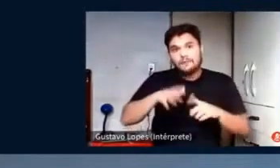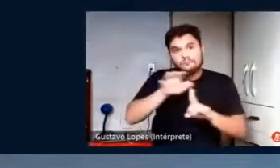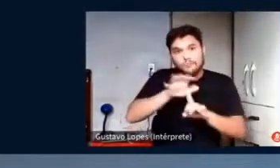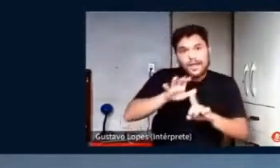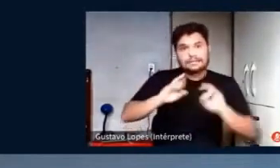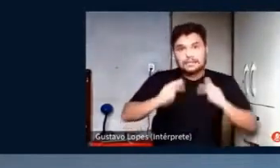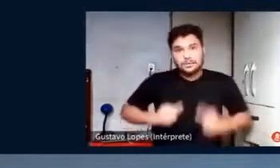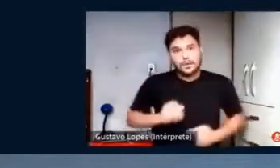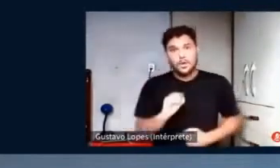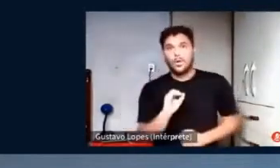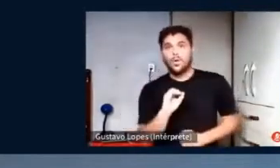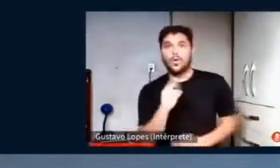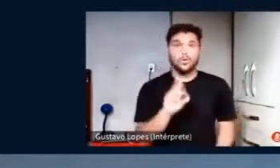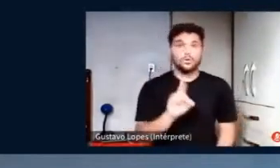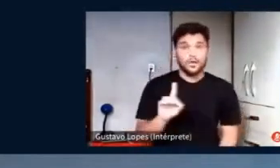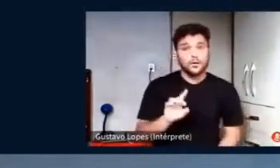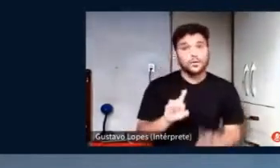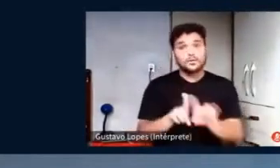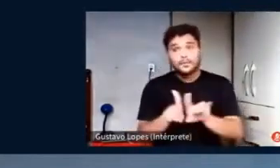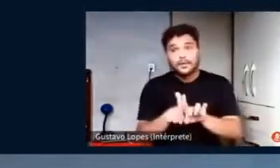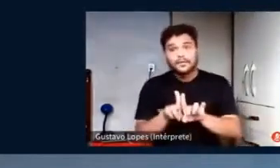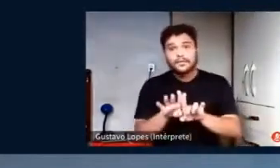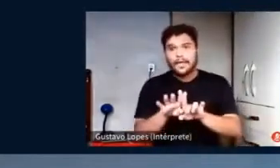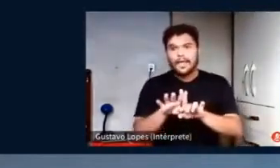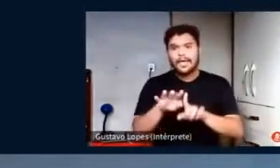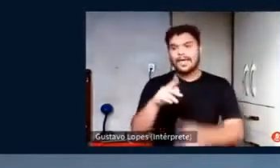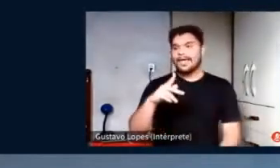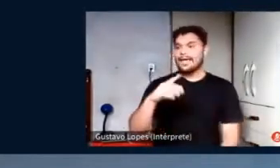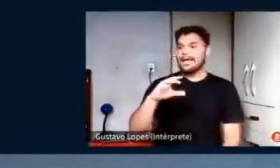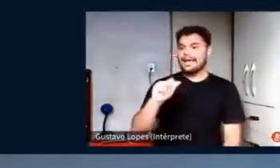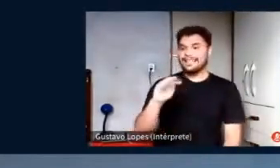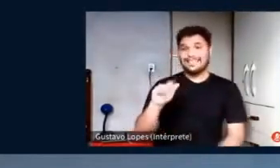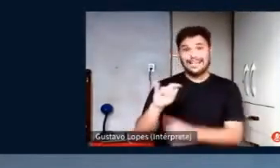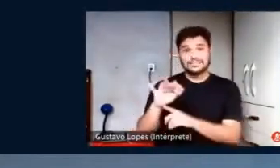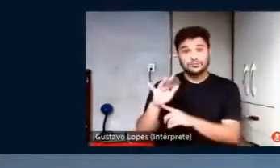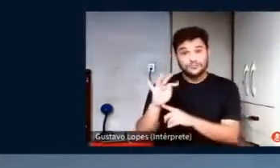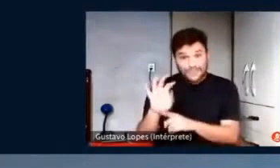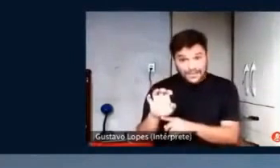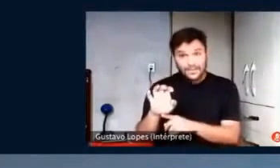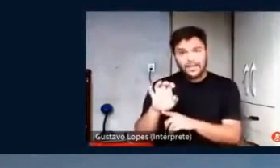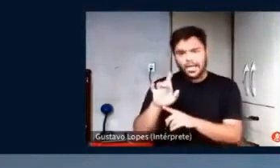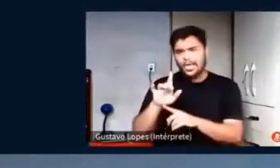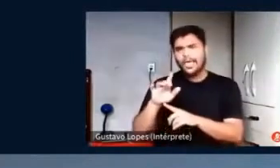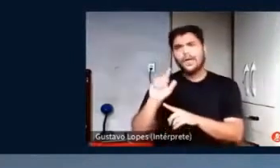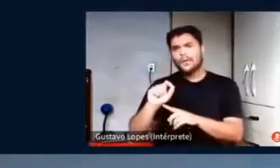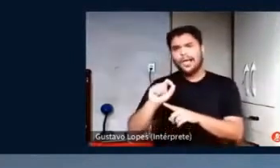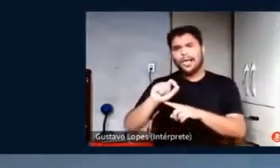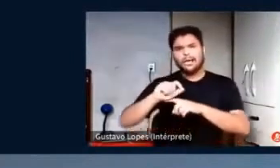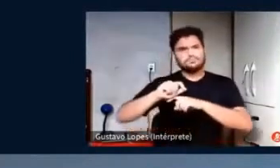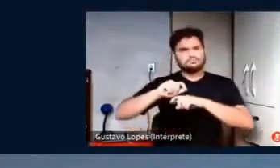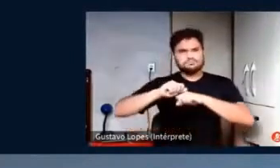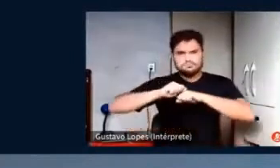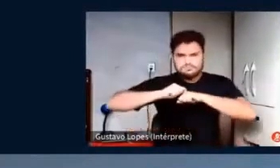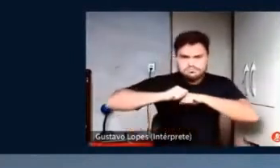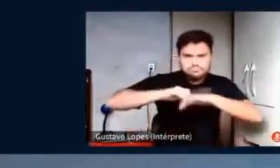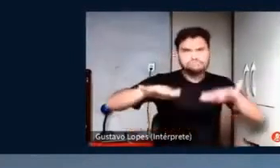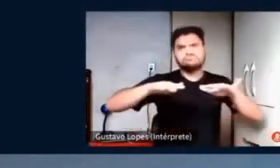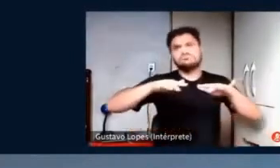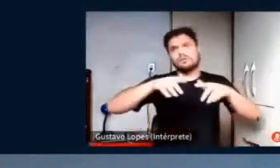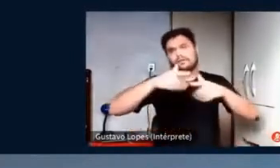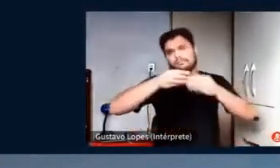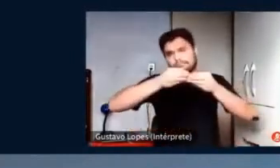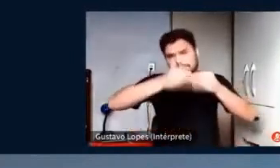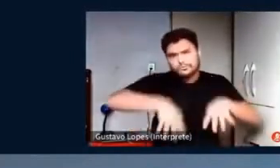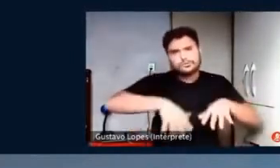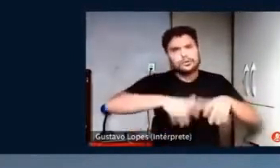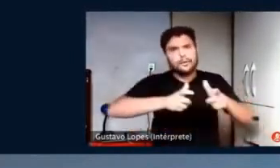e você tem as catástrofes, que são esses desastres de grandes proporções e, geralmente, você tem uma dificuldade